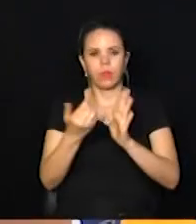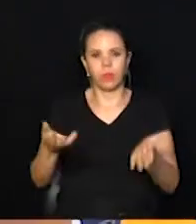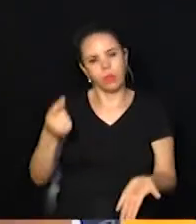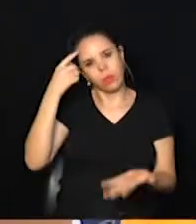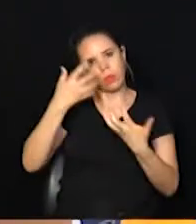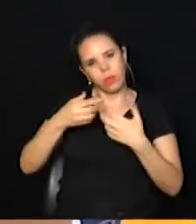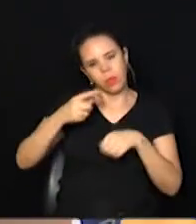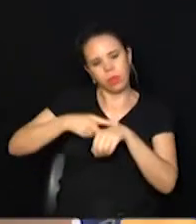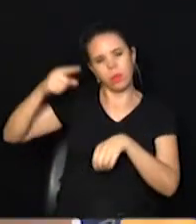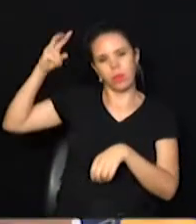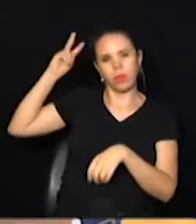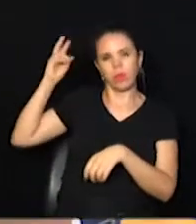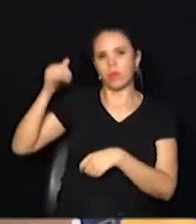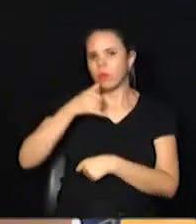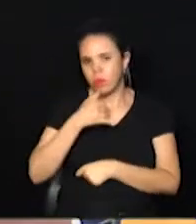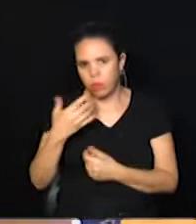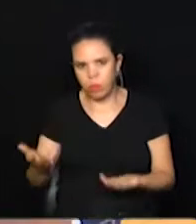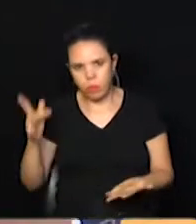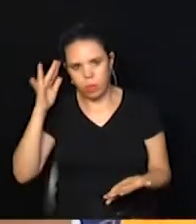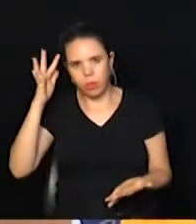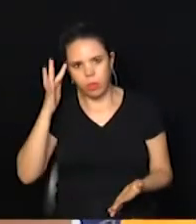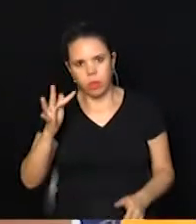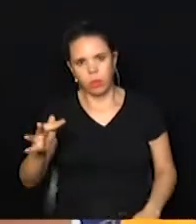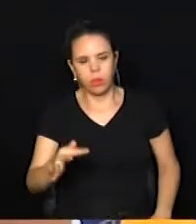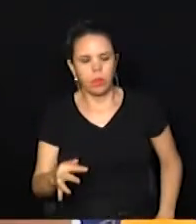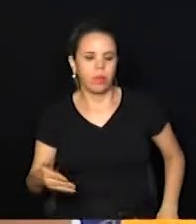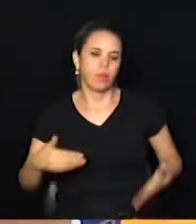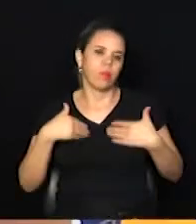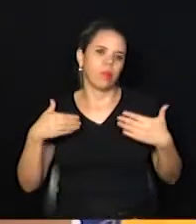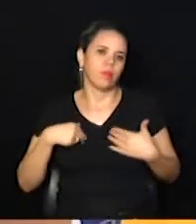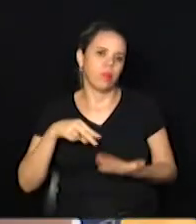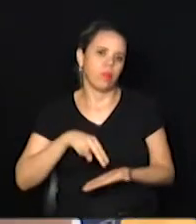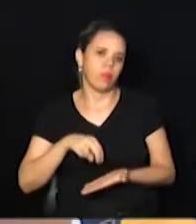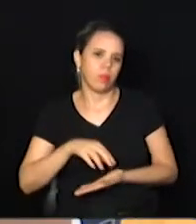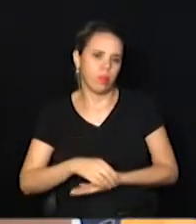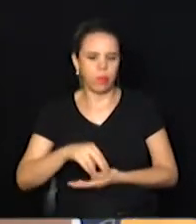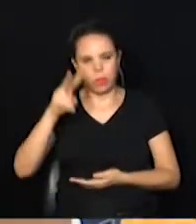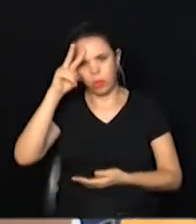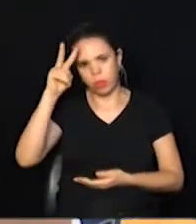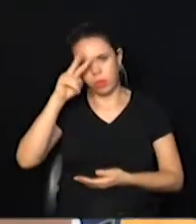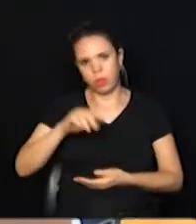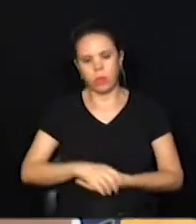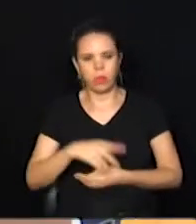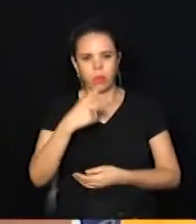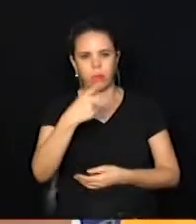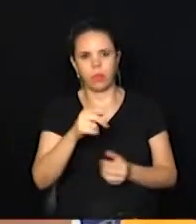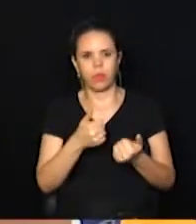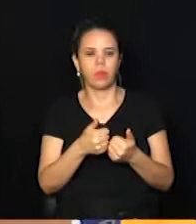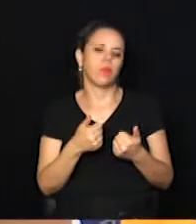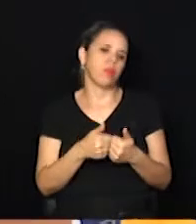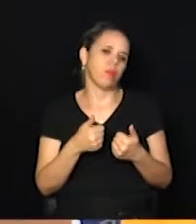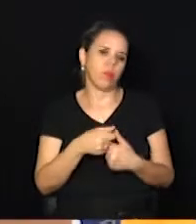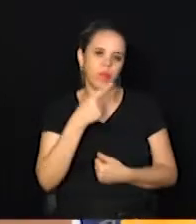no passado, triste, e imaginando o futuro, de alegria. Me lembro, caro amigo, do seu ônibus vermelho,